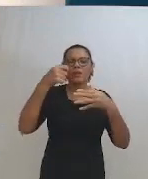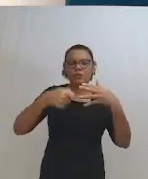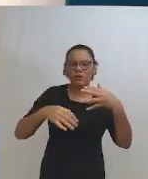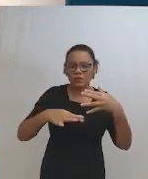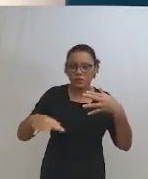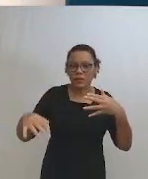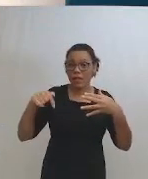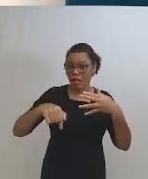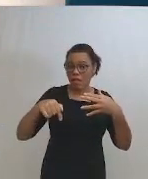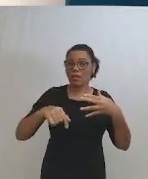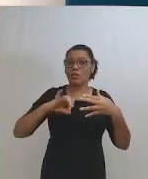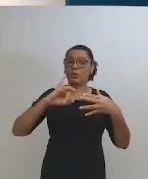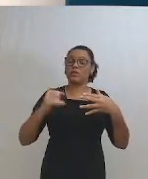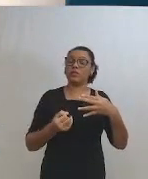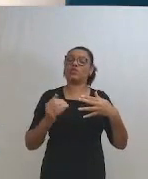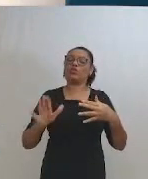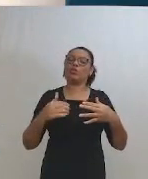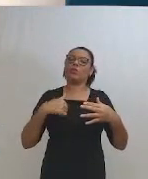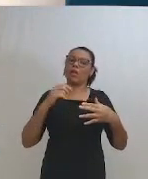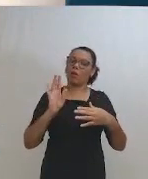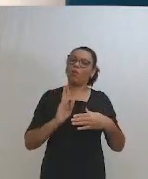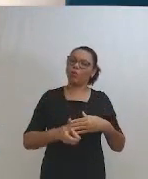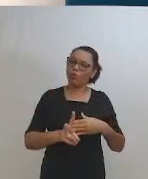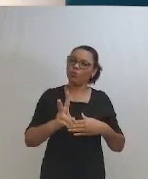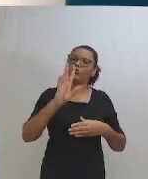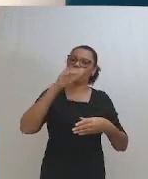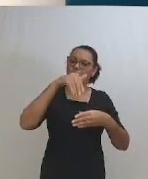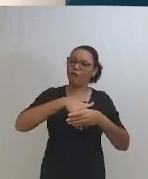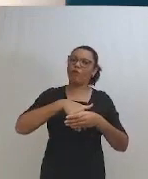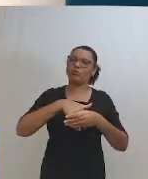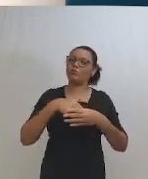Por isso, mantém um voto de não conhecimento do recurso.